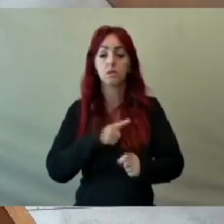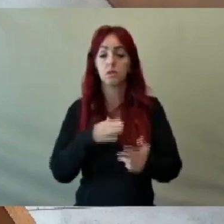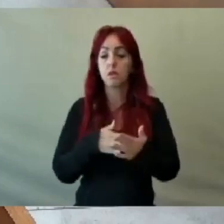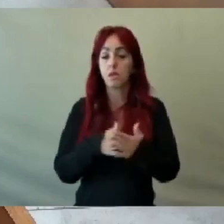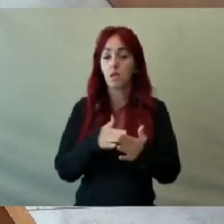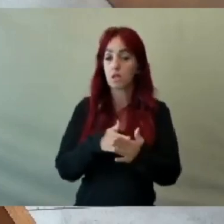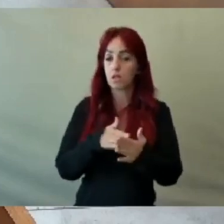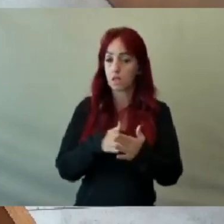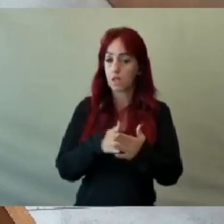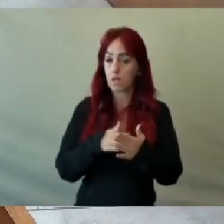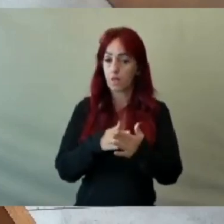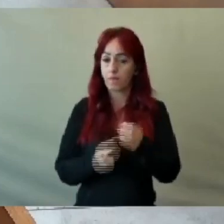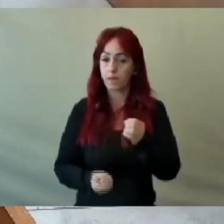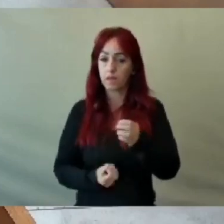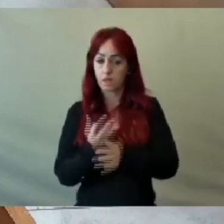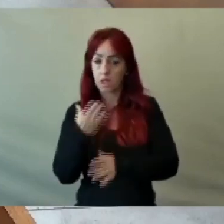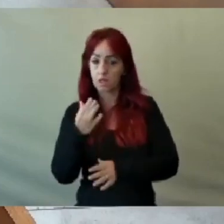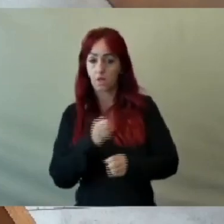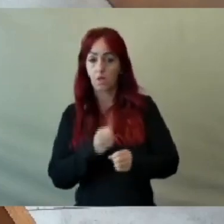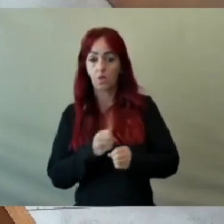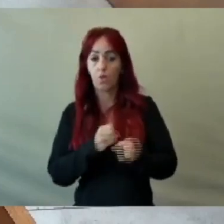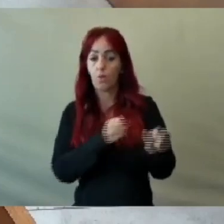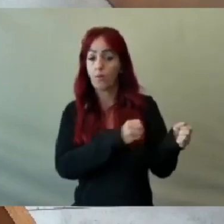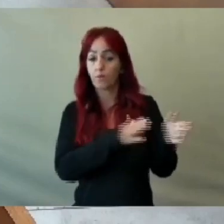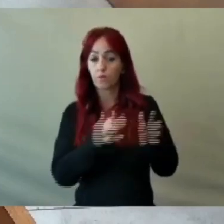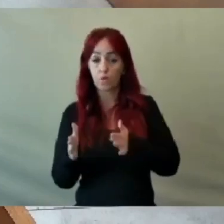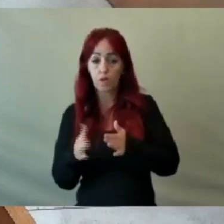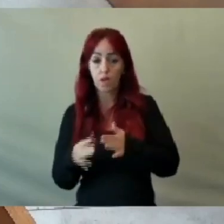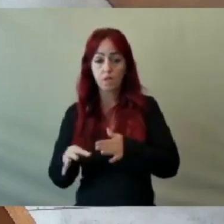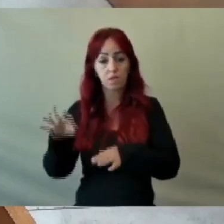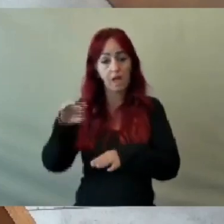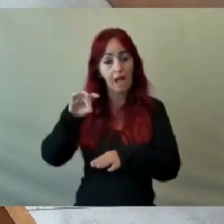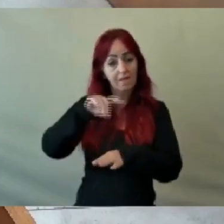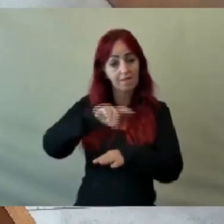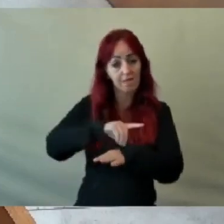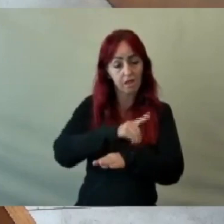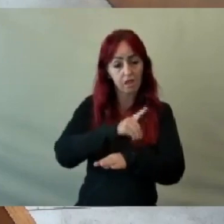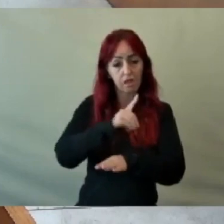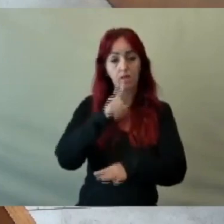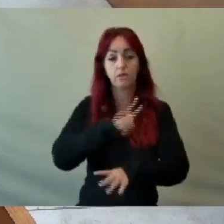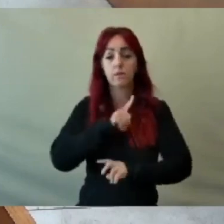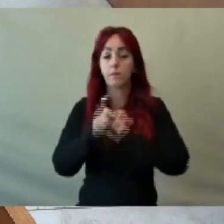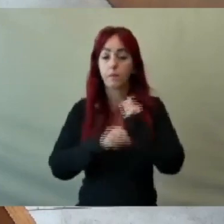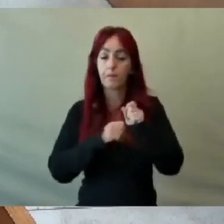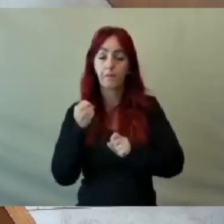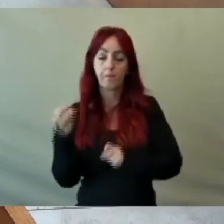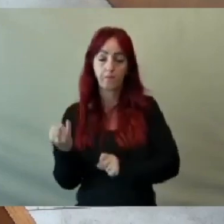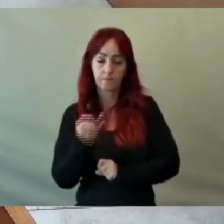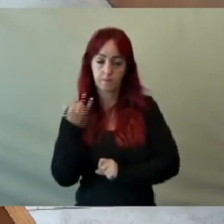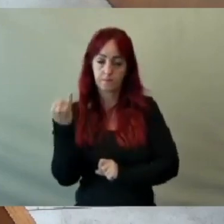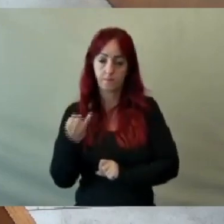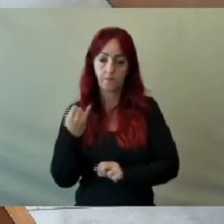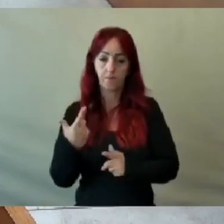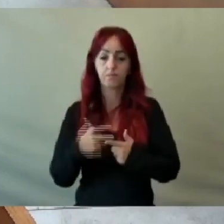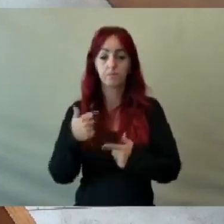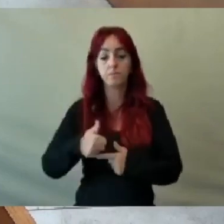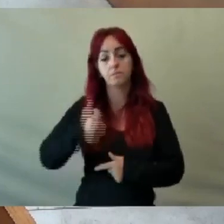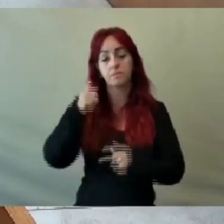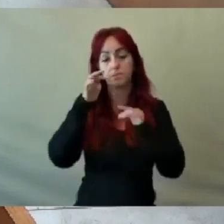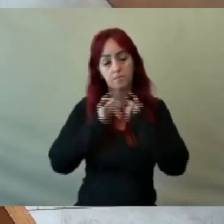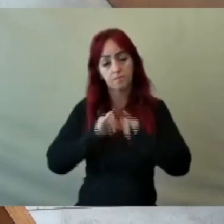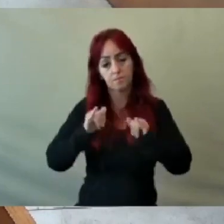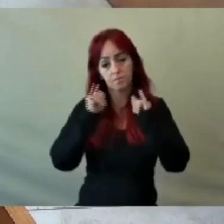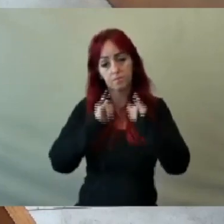a epidemia de dengue. Você se lembra disso, né, Elin? Sim. E foi uma iniciativa importante. Foi a primeira vez que ele anunciou publicamente essa decisão,